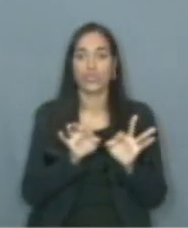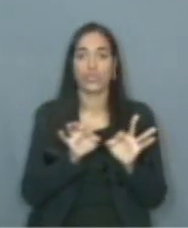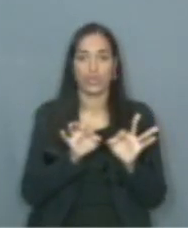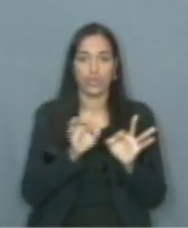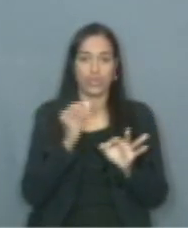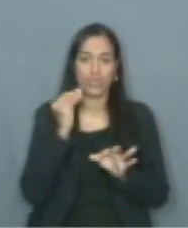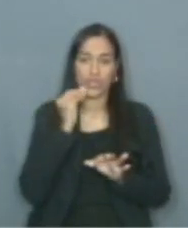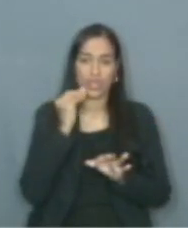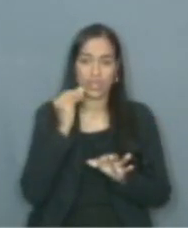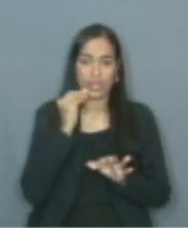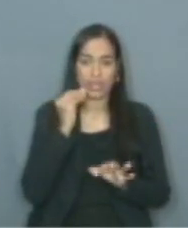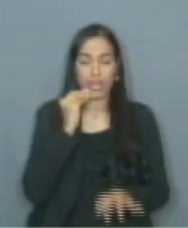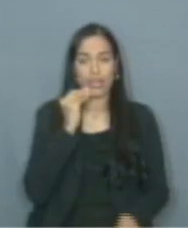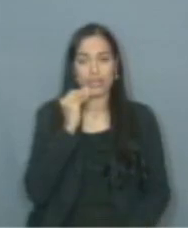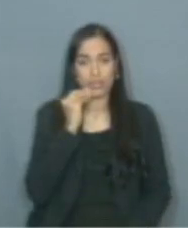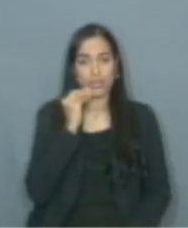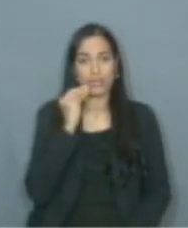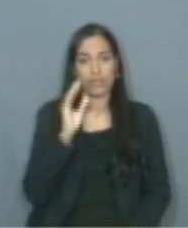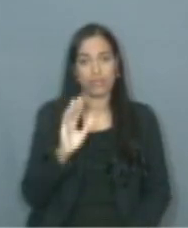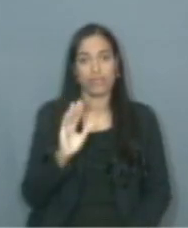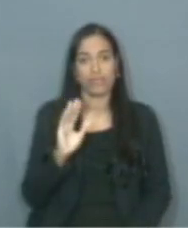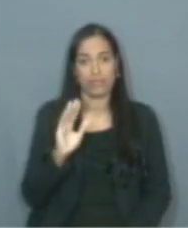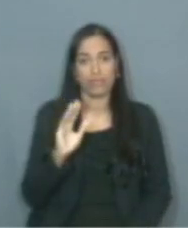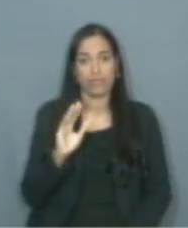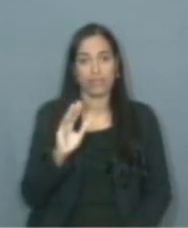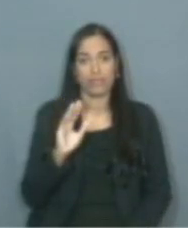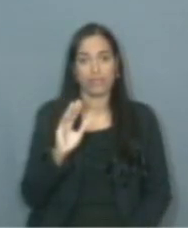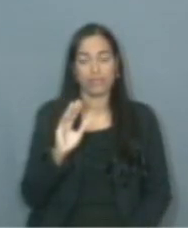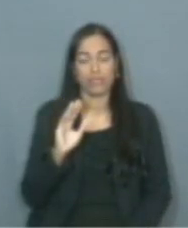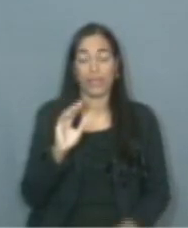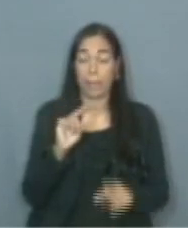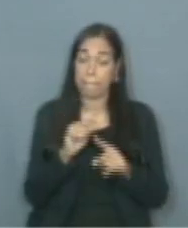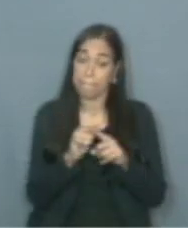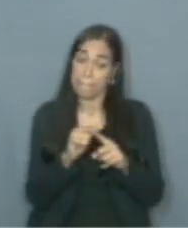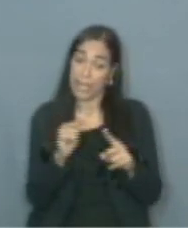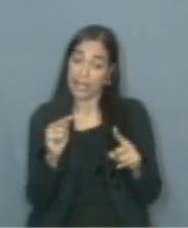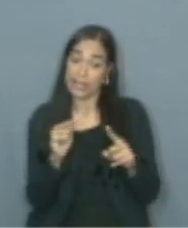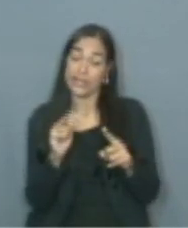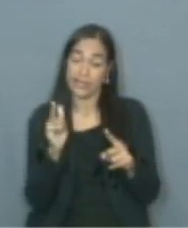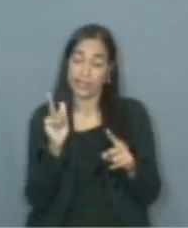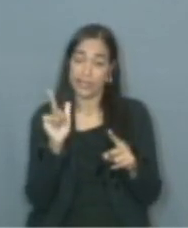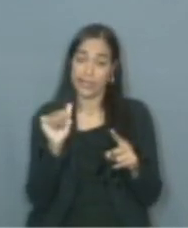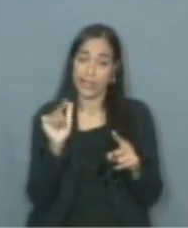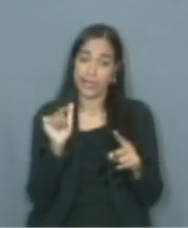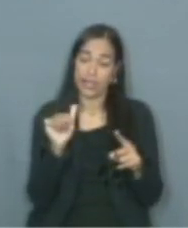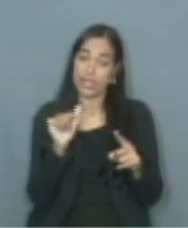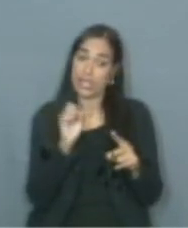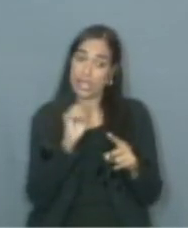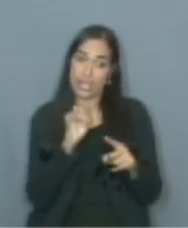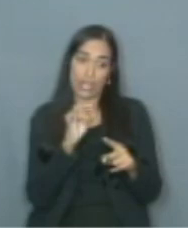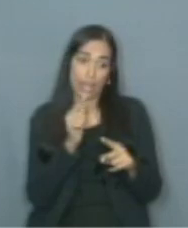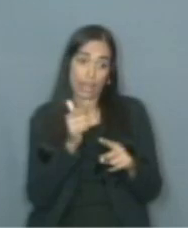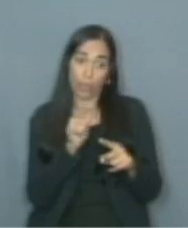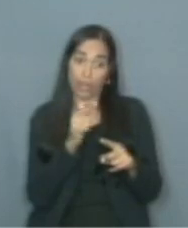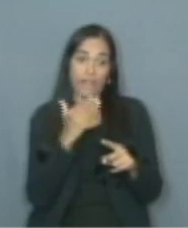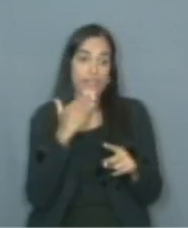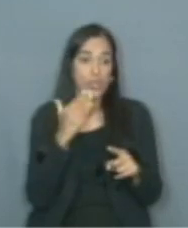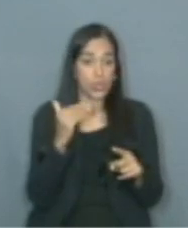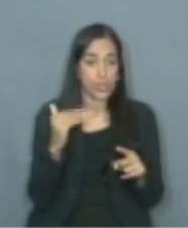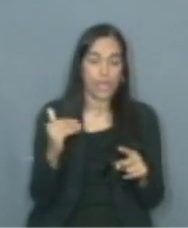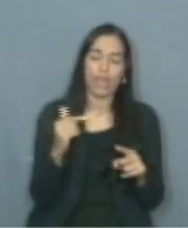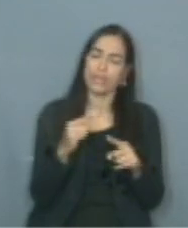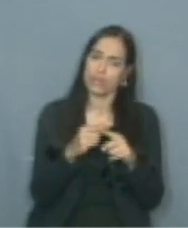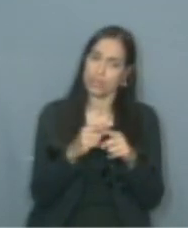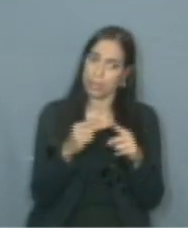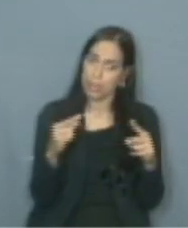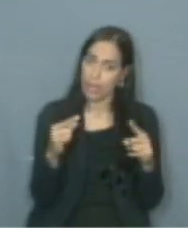atentado terrorista, o que de fato ele cometeu, mesmo que não tenha sido bem-sucedido. É importante dizer